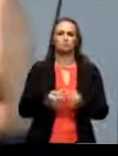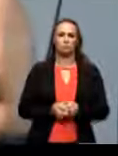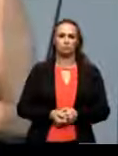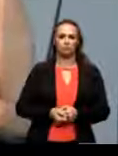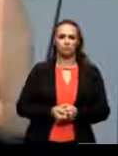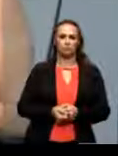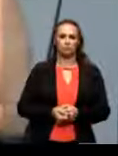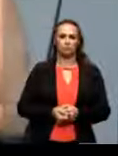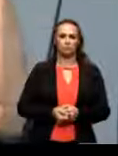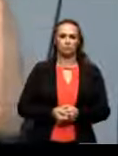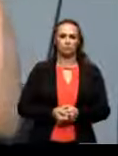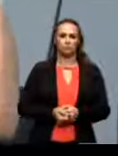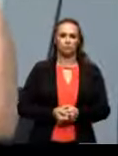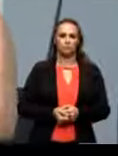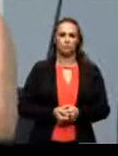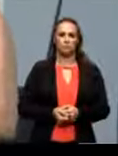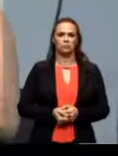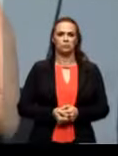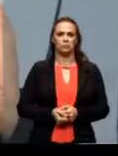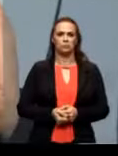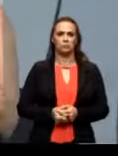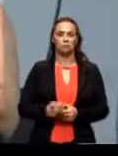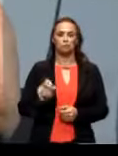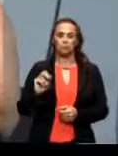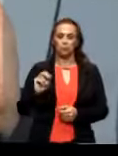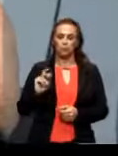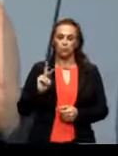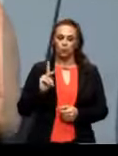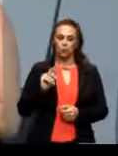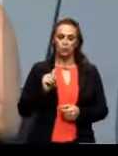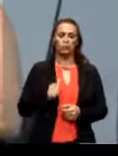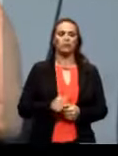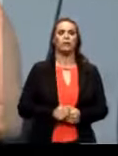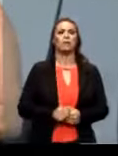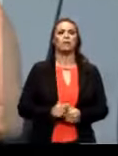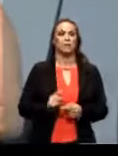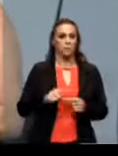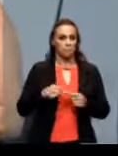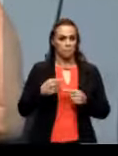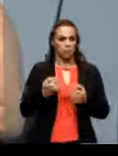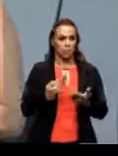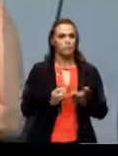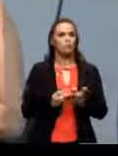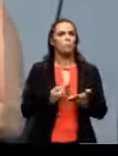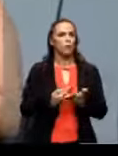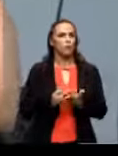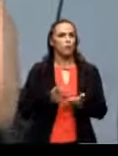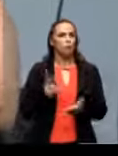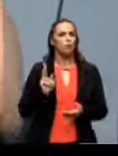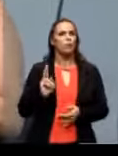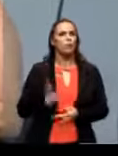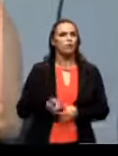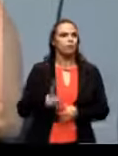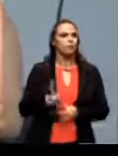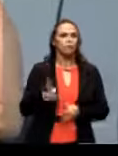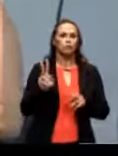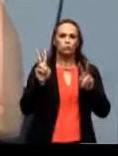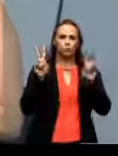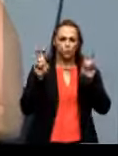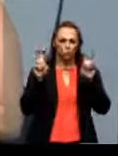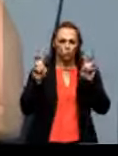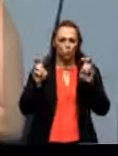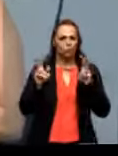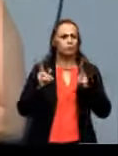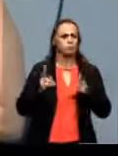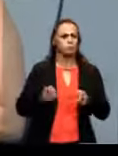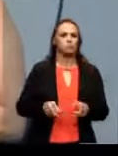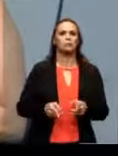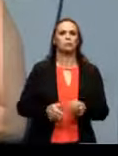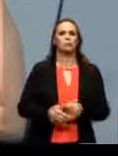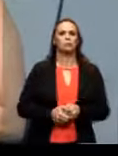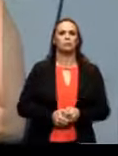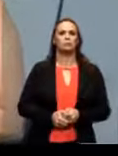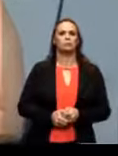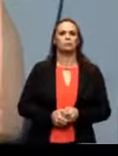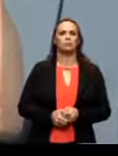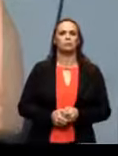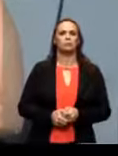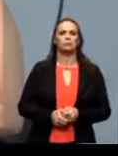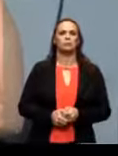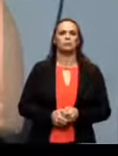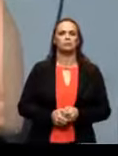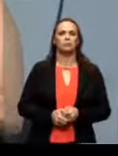Ok. Eu vou continuar falando desse assunto na próxima aula também, tá? Né? Na próxima semana a gente vai falar disso também,